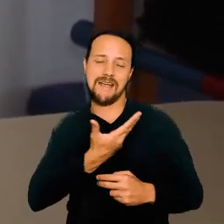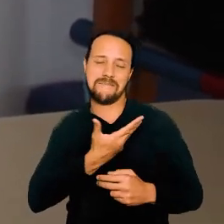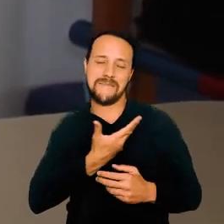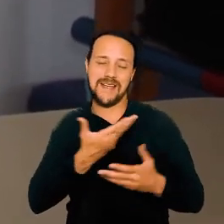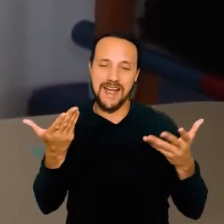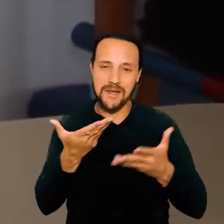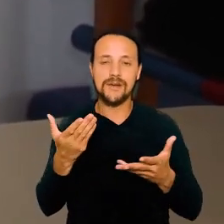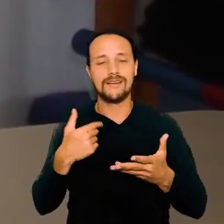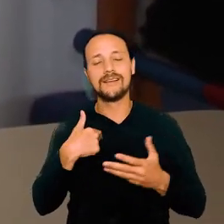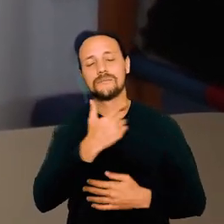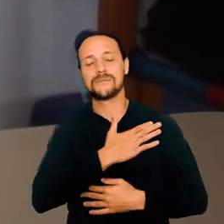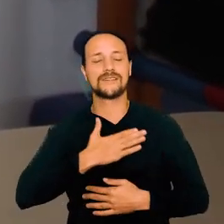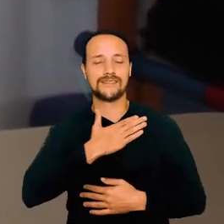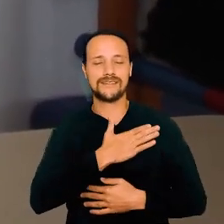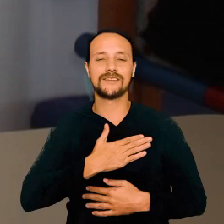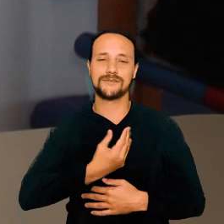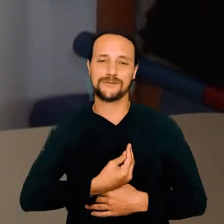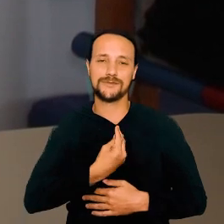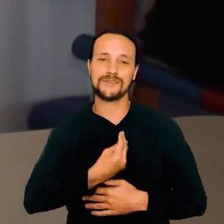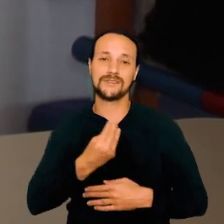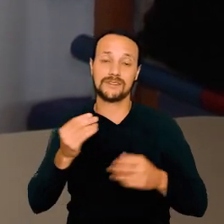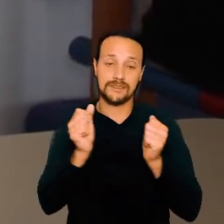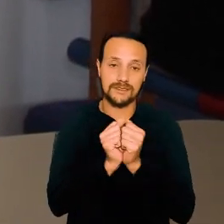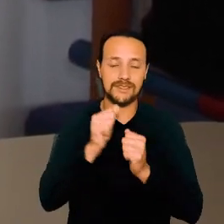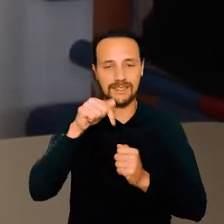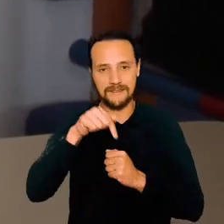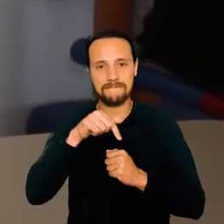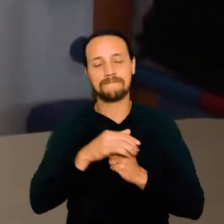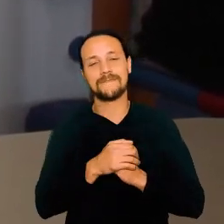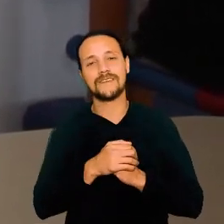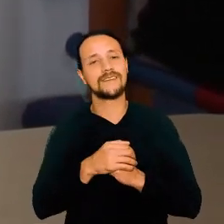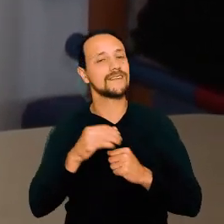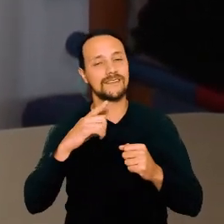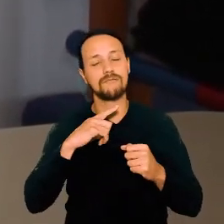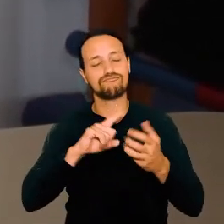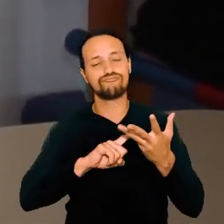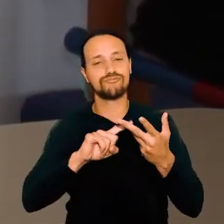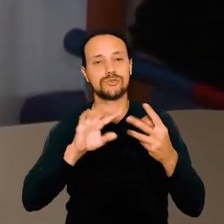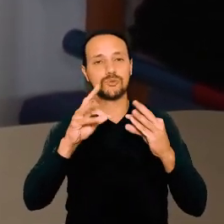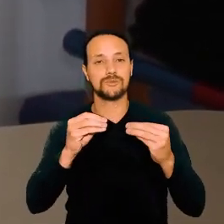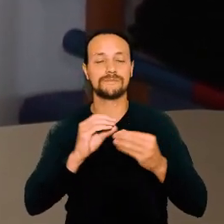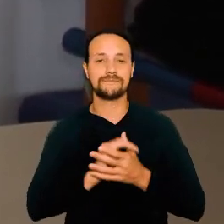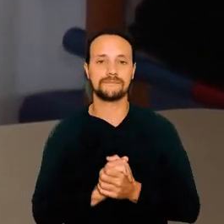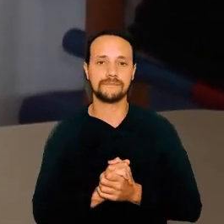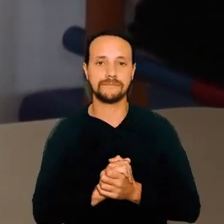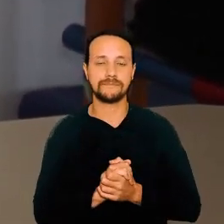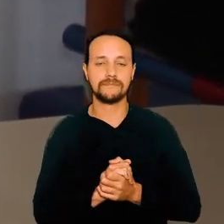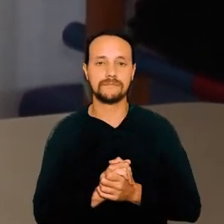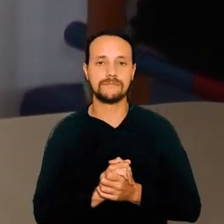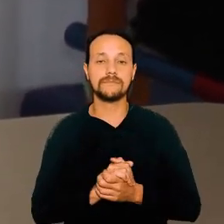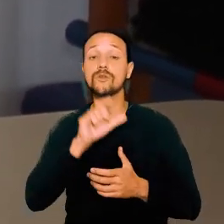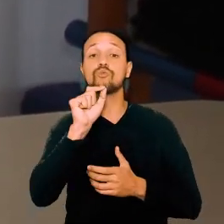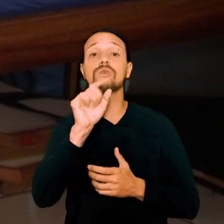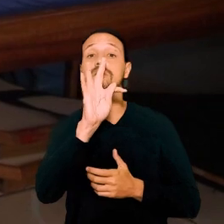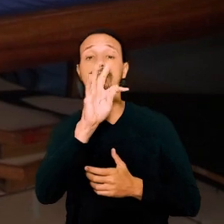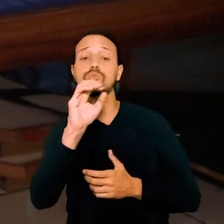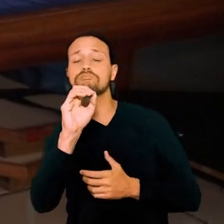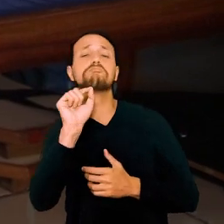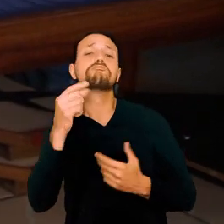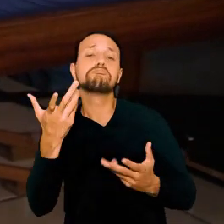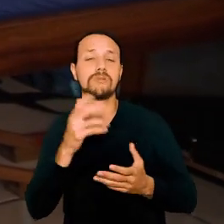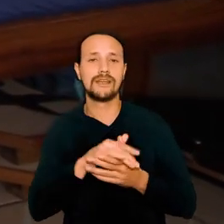tudo aquilo que a gente sabe. E é assim, uma estimulação muito grande para estimular os talentos que a gente já